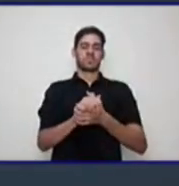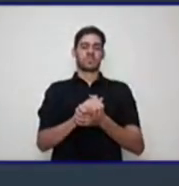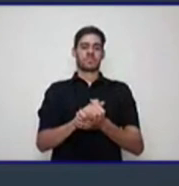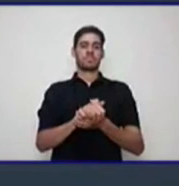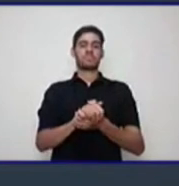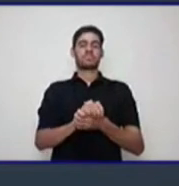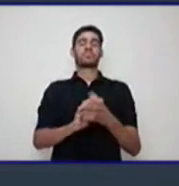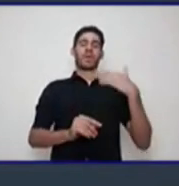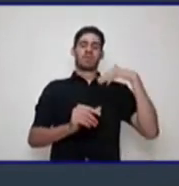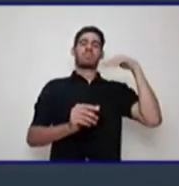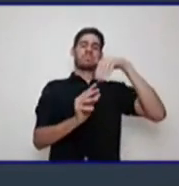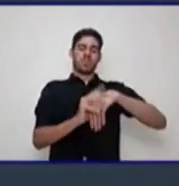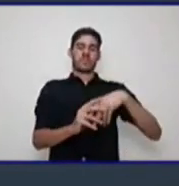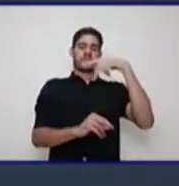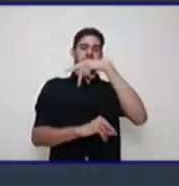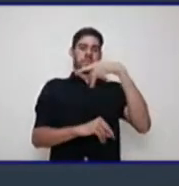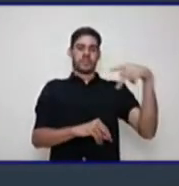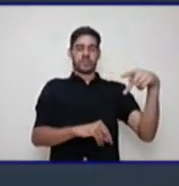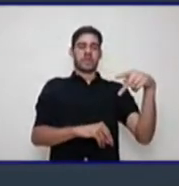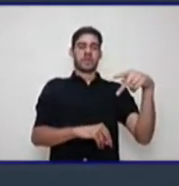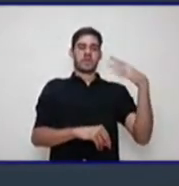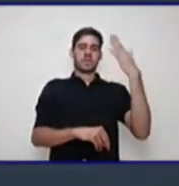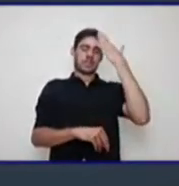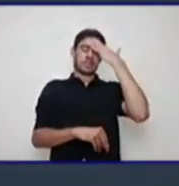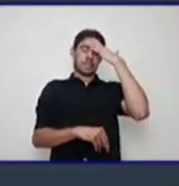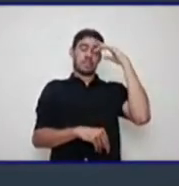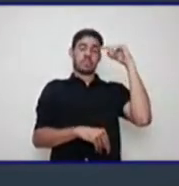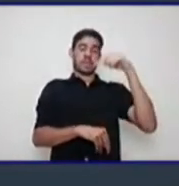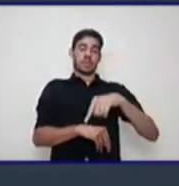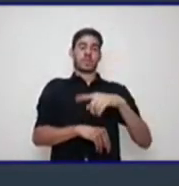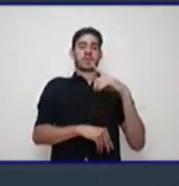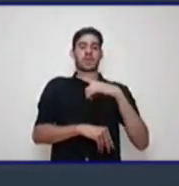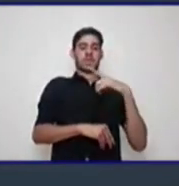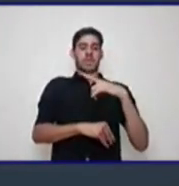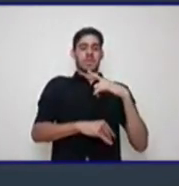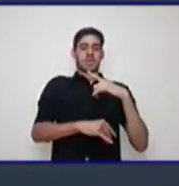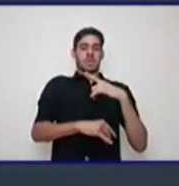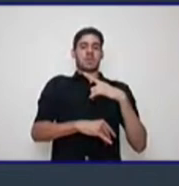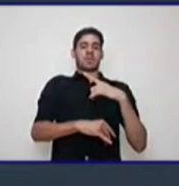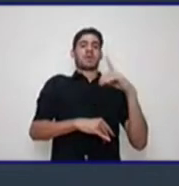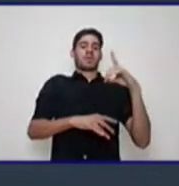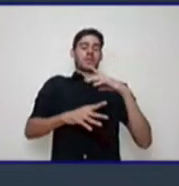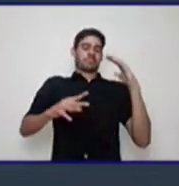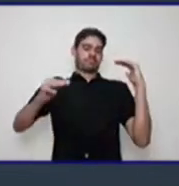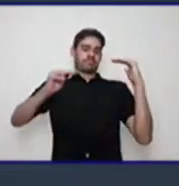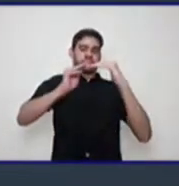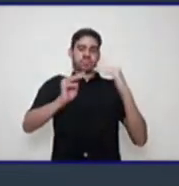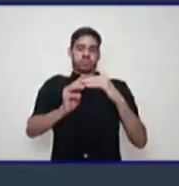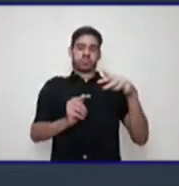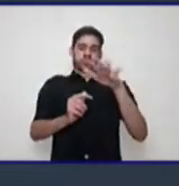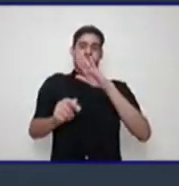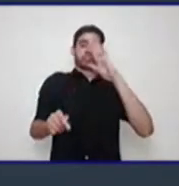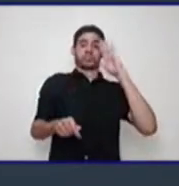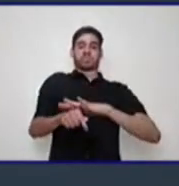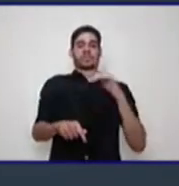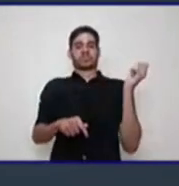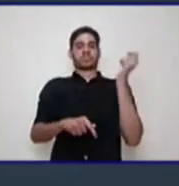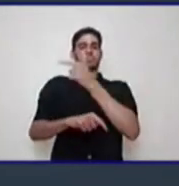como voto, senhor presidente, ciente de que aqui temos mais convergência no plano das ideias do